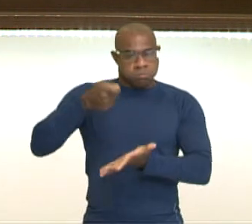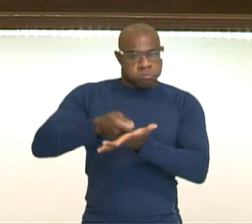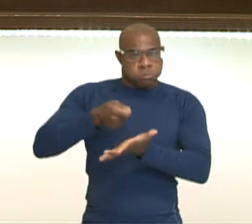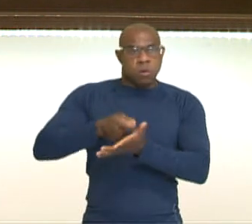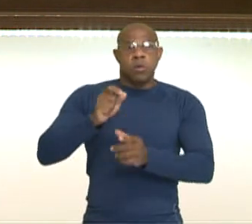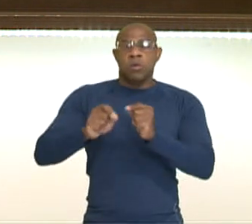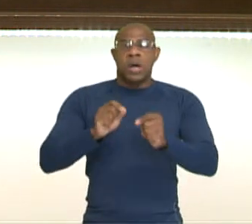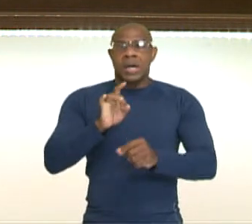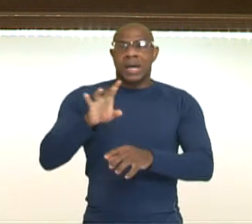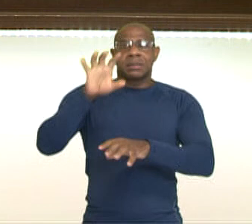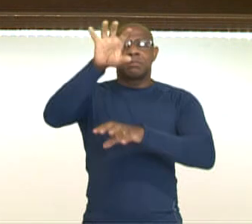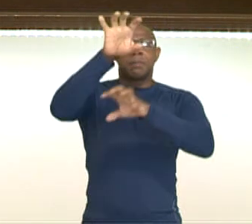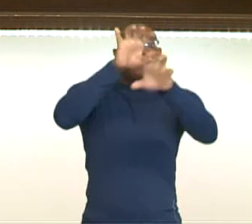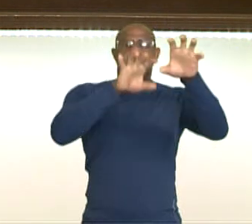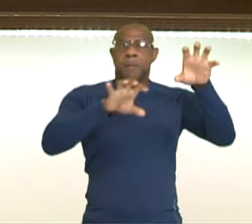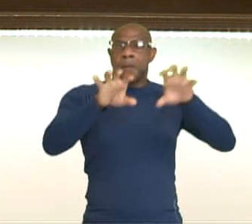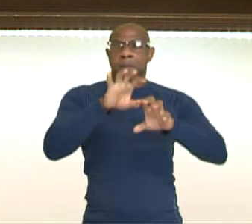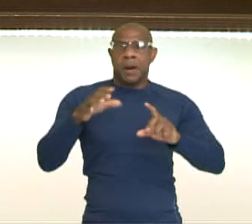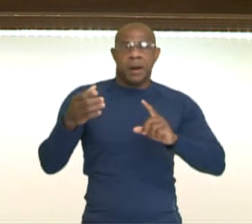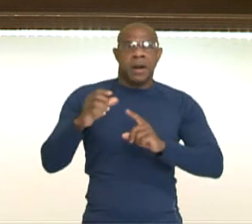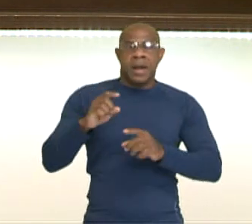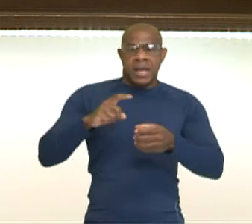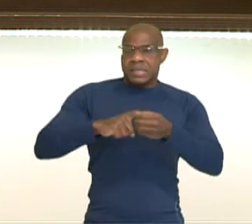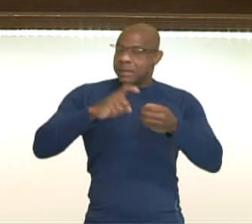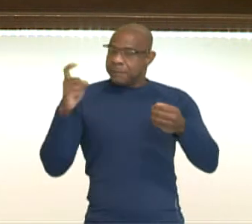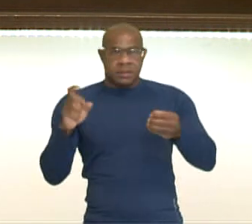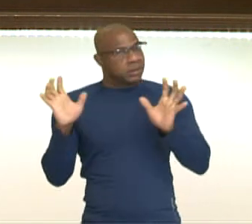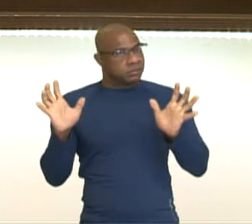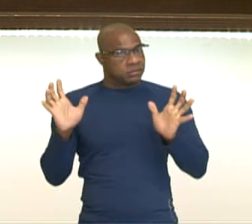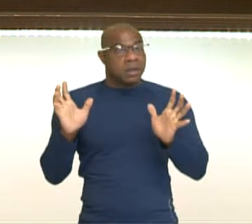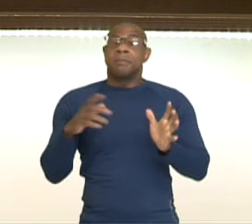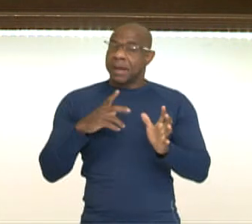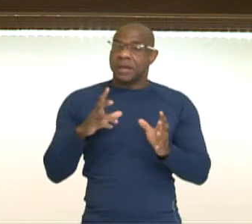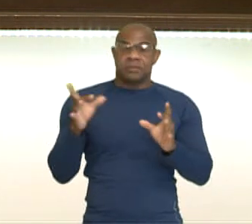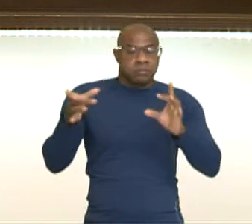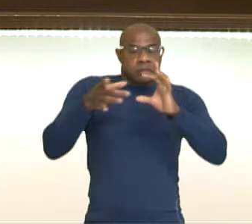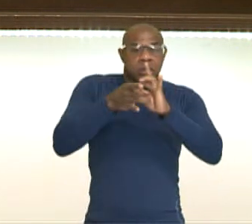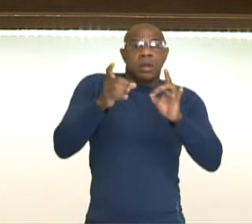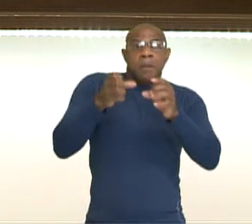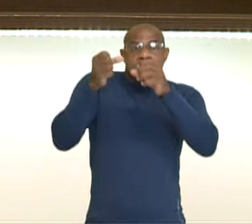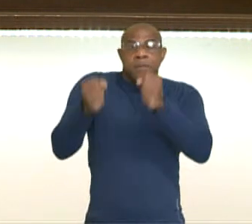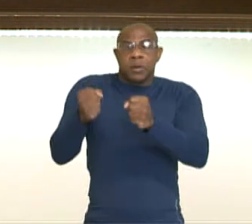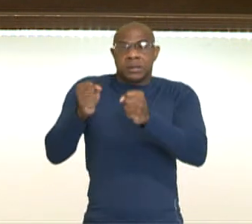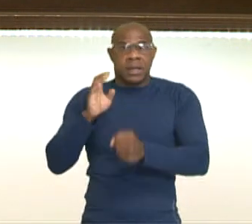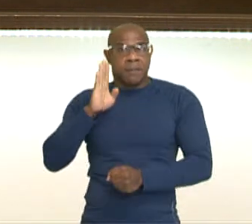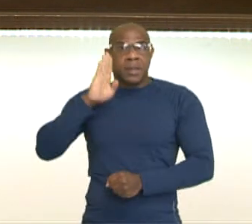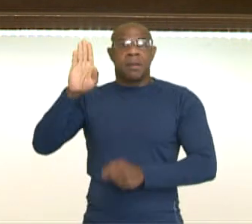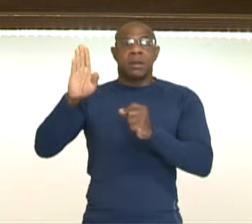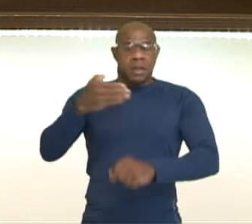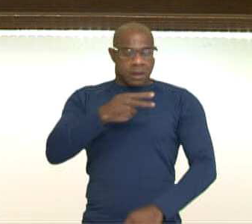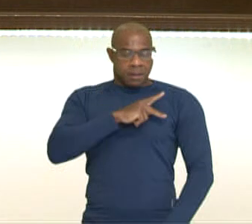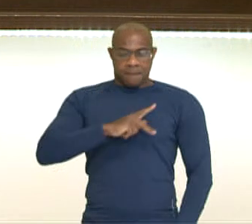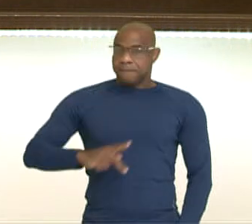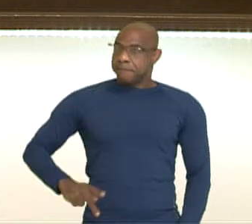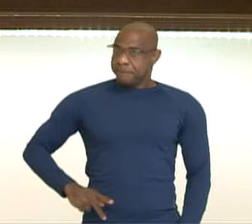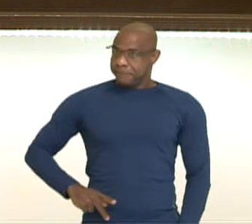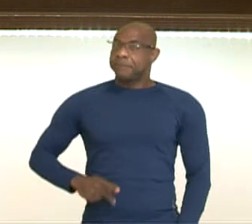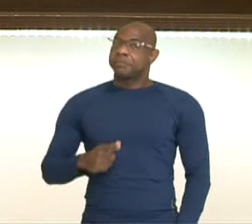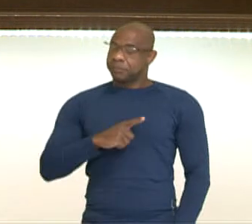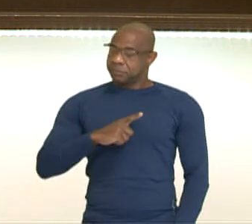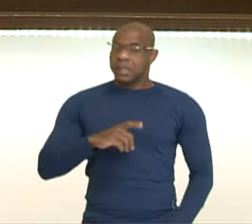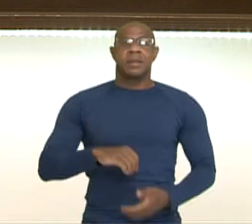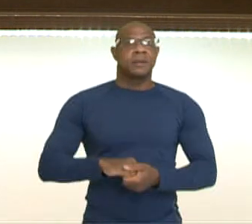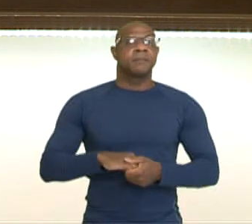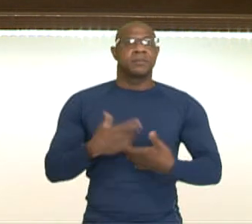em cada estado, mas toda vinculada a um poder central. Por isso, dizemos o nome do Brasil como sendo uma